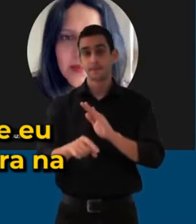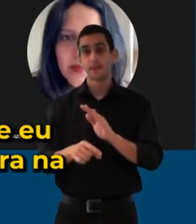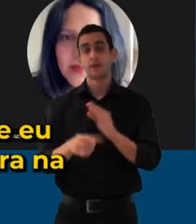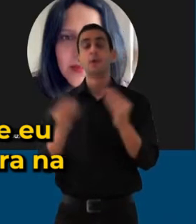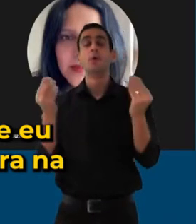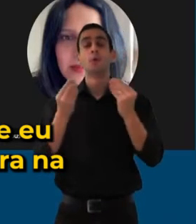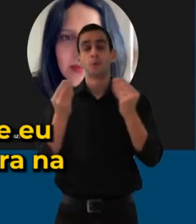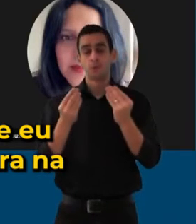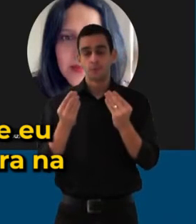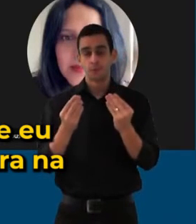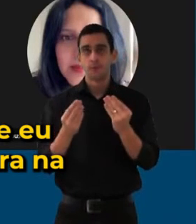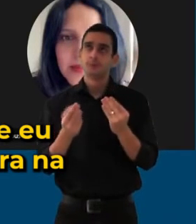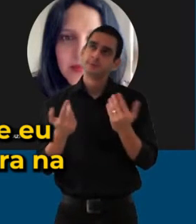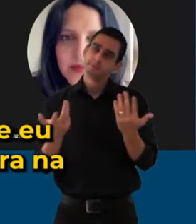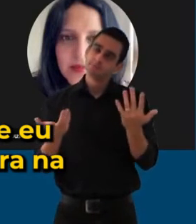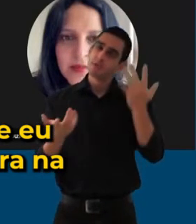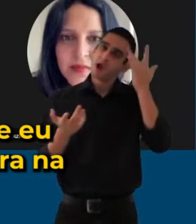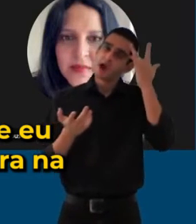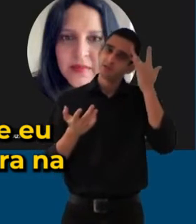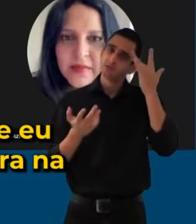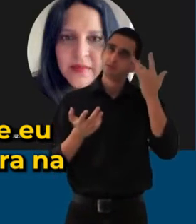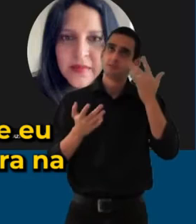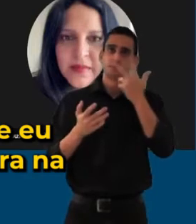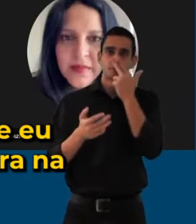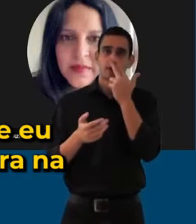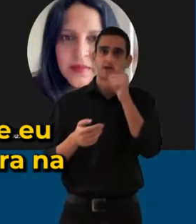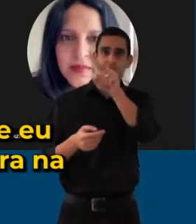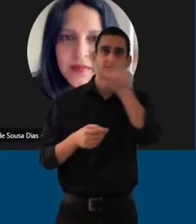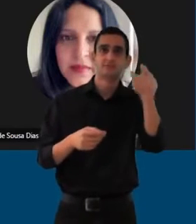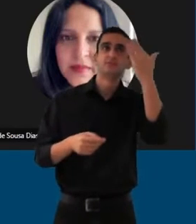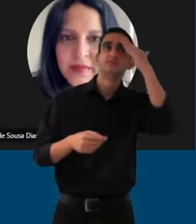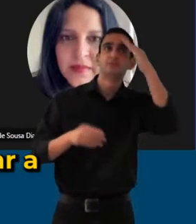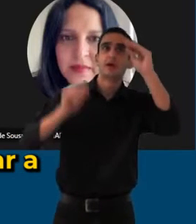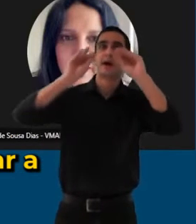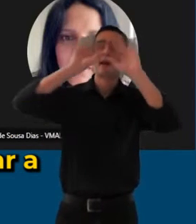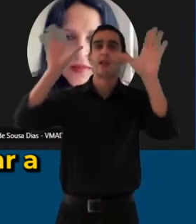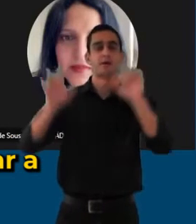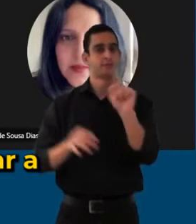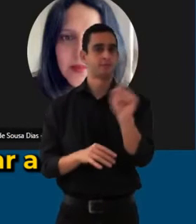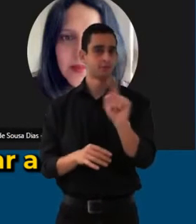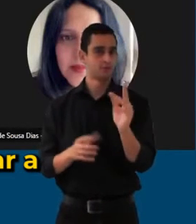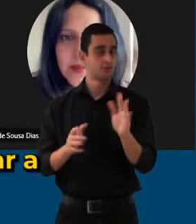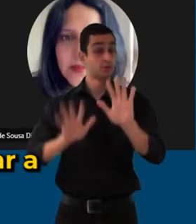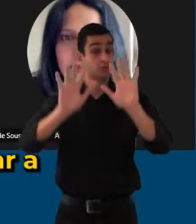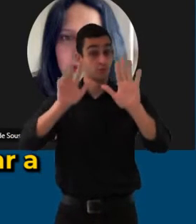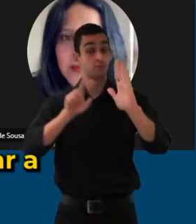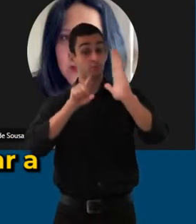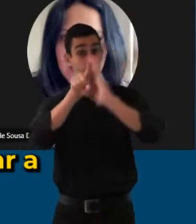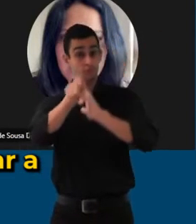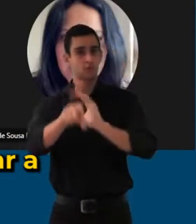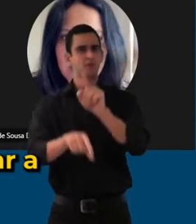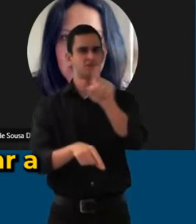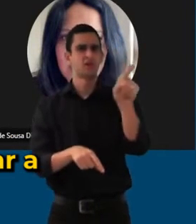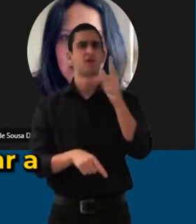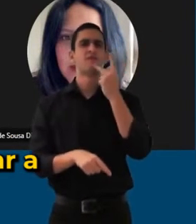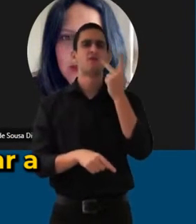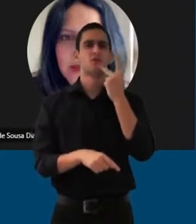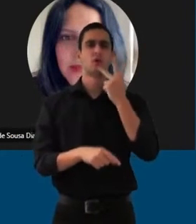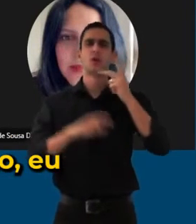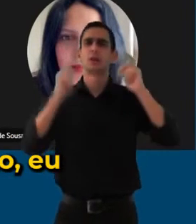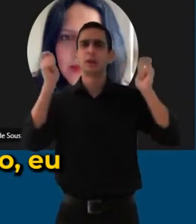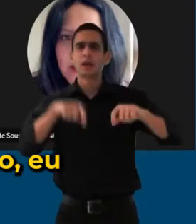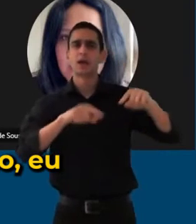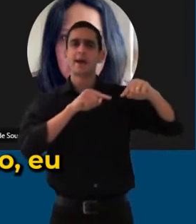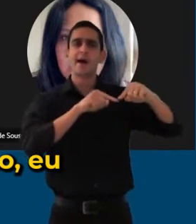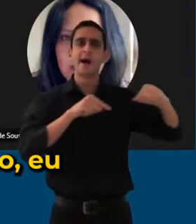coisa, que eu acho que talvez não tenha ficado muito clara na ação. Quando vocês falam que só pode começar a